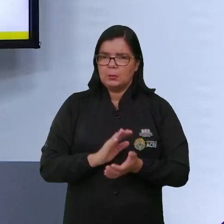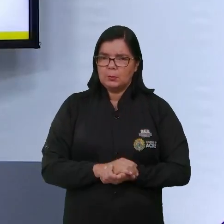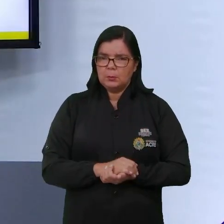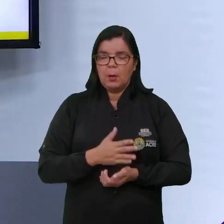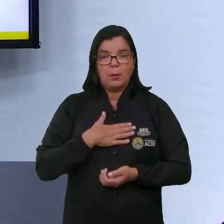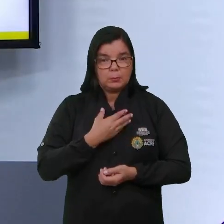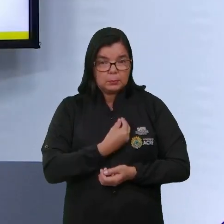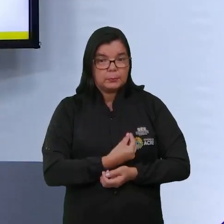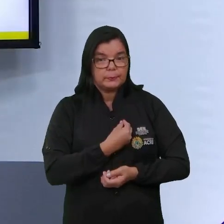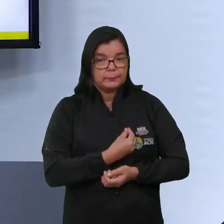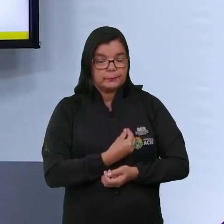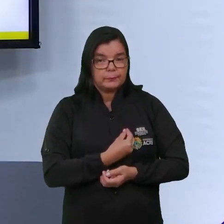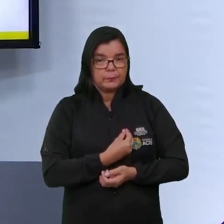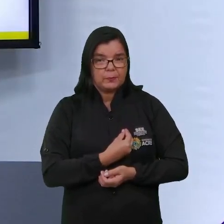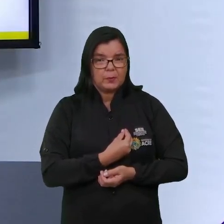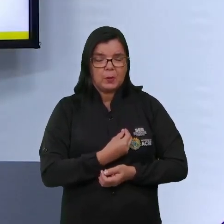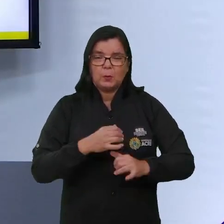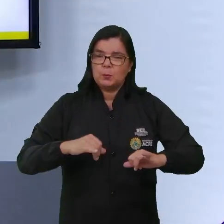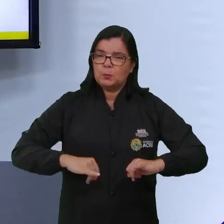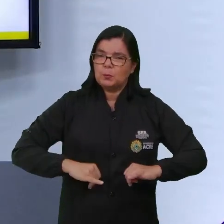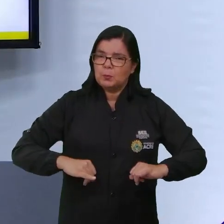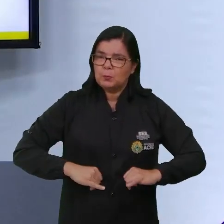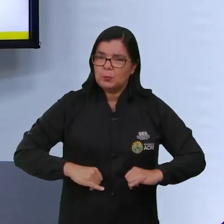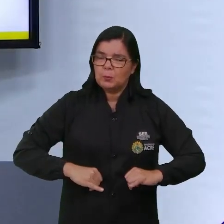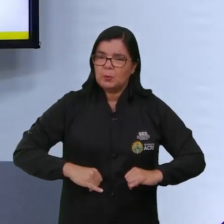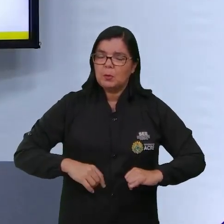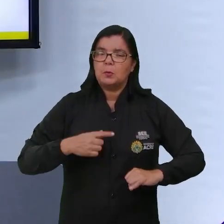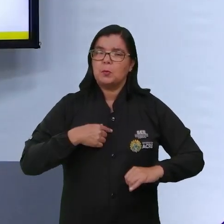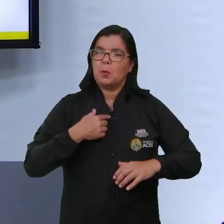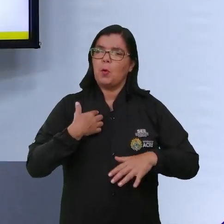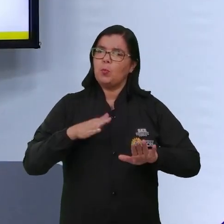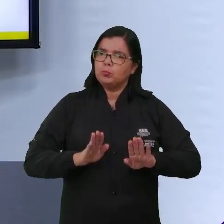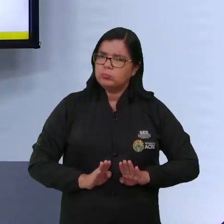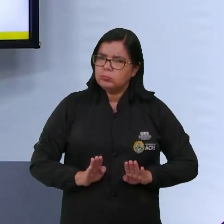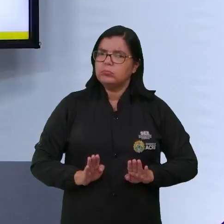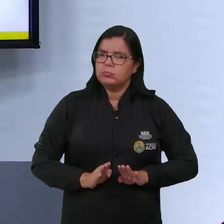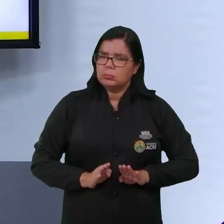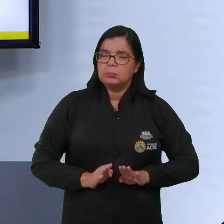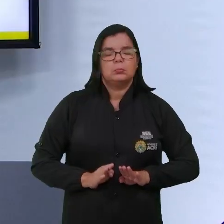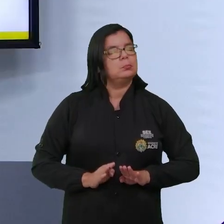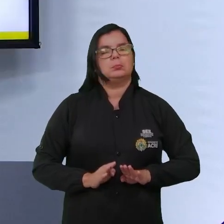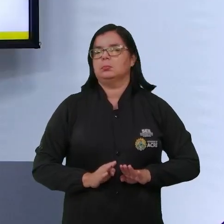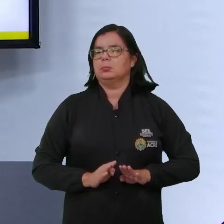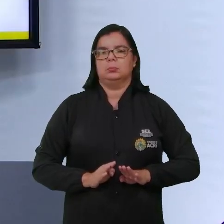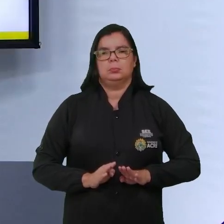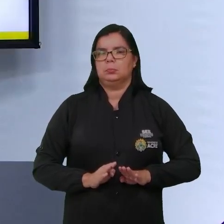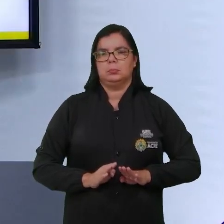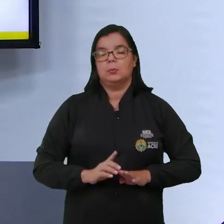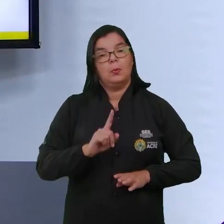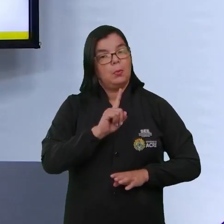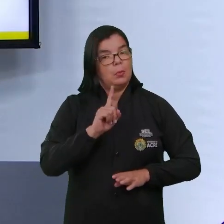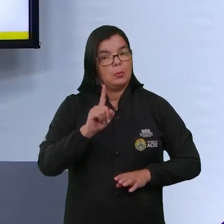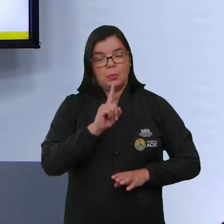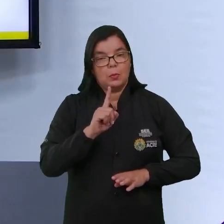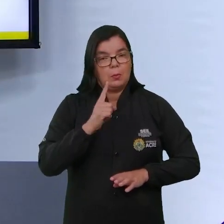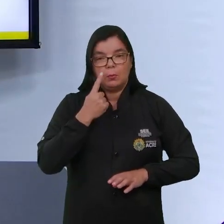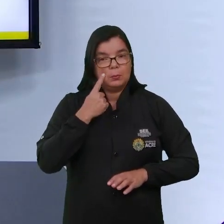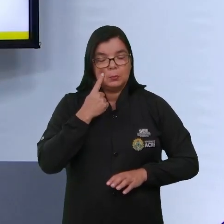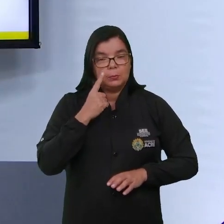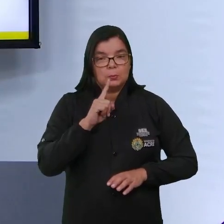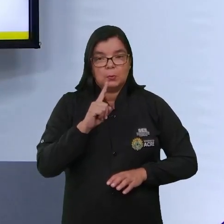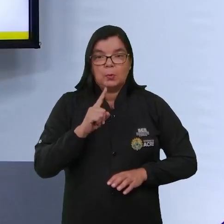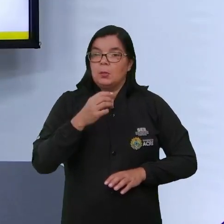minha vida? Uma vida sofrida, uma vida em que eu passo fome? Não, não é essa a